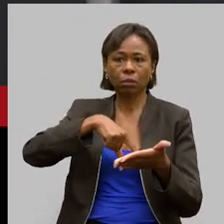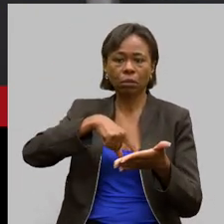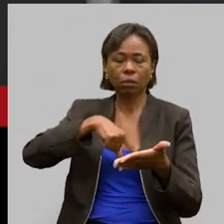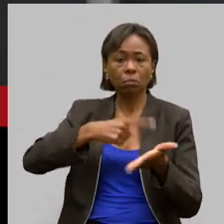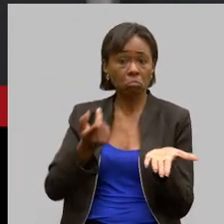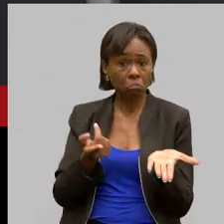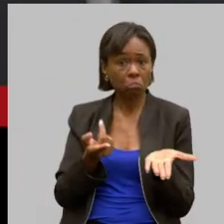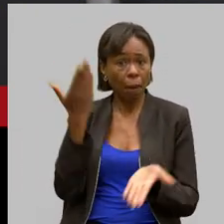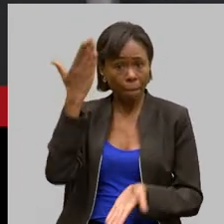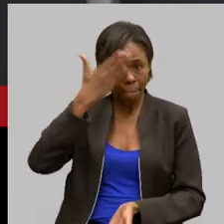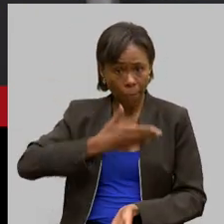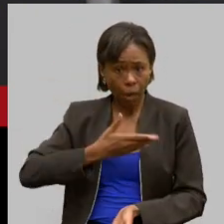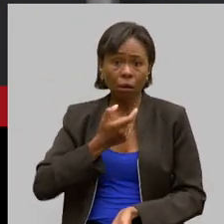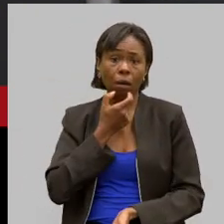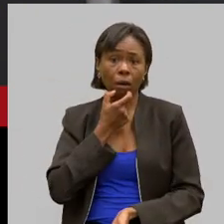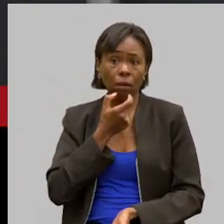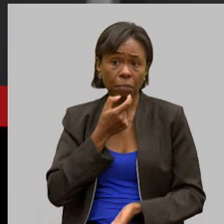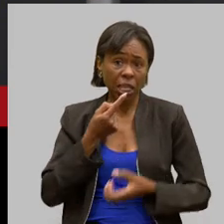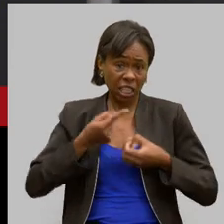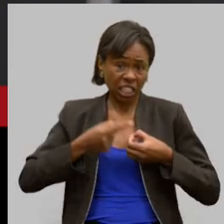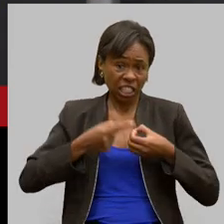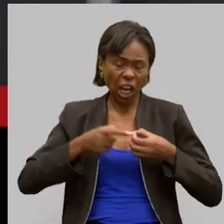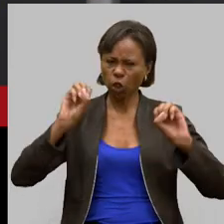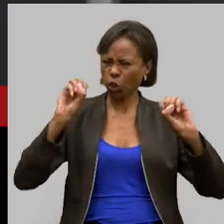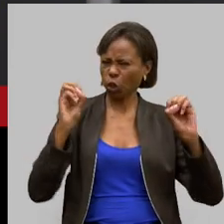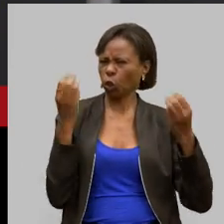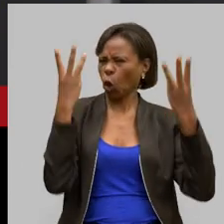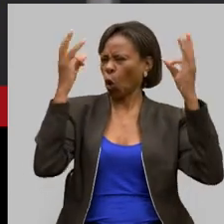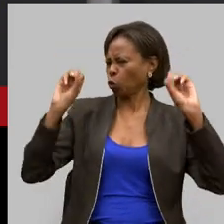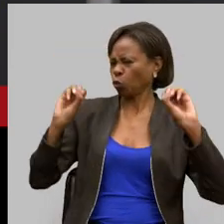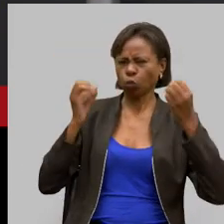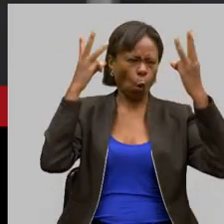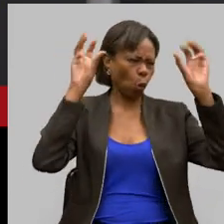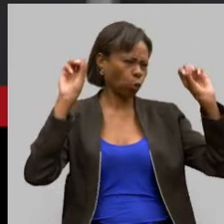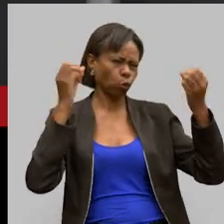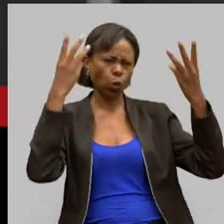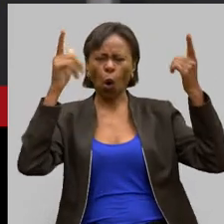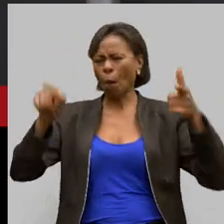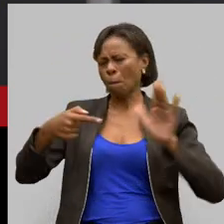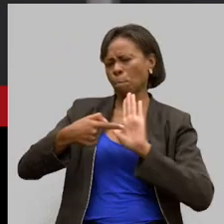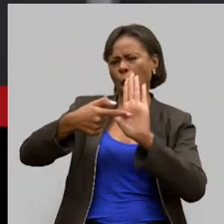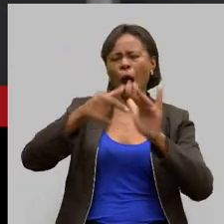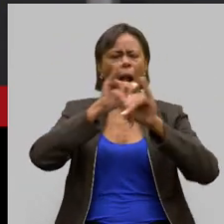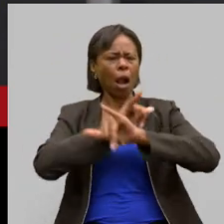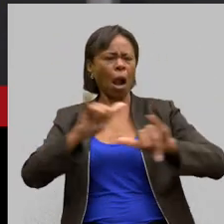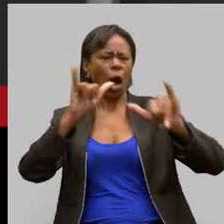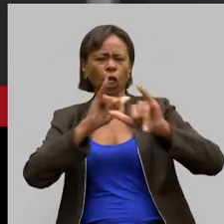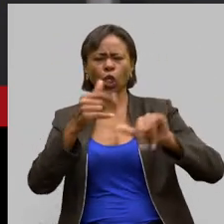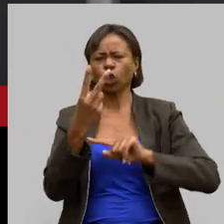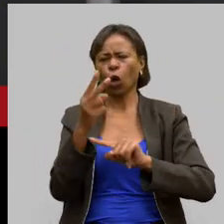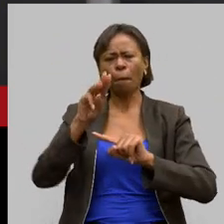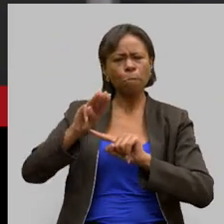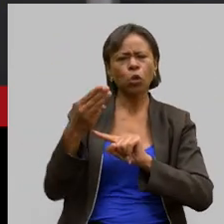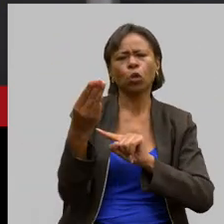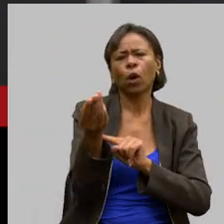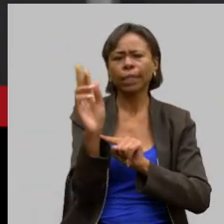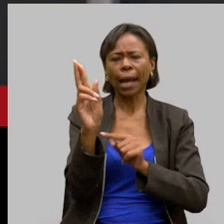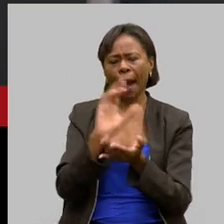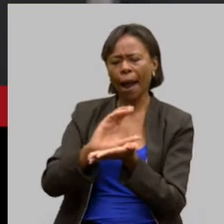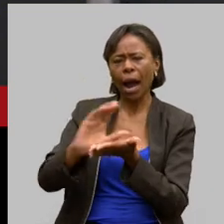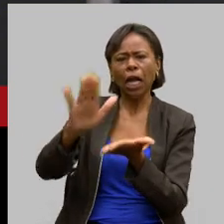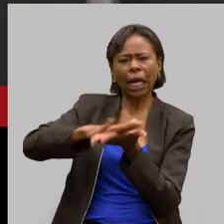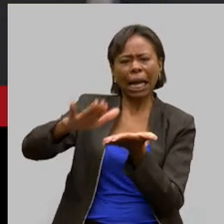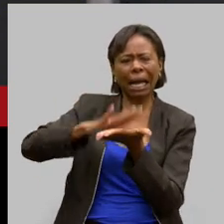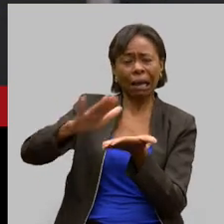uma cidade que faz Muitos shows uma cidade de muita propaganda que gasta R bilhões de reais em publicidade